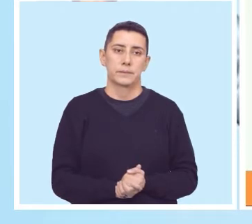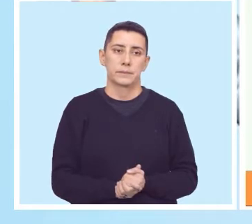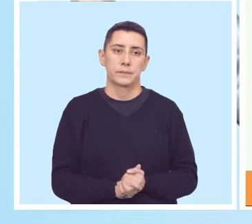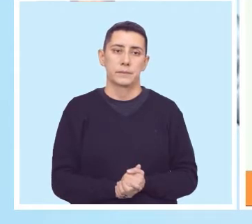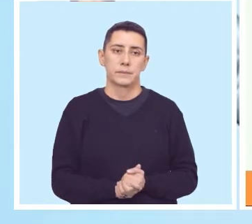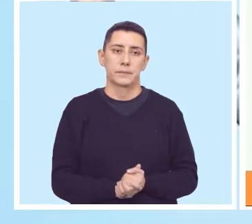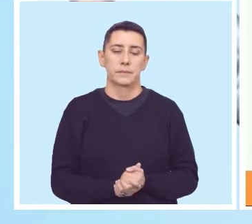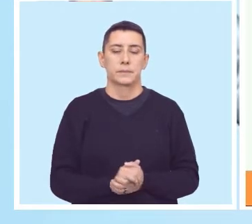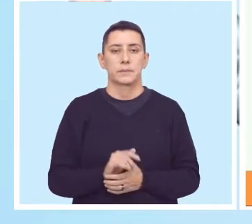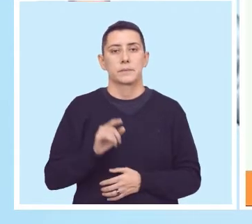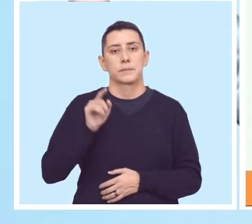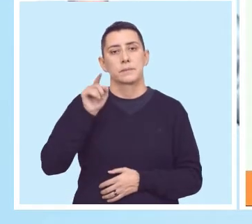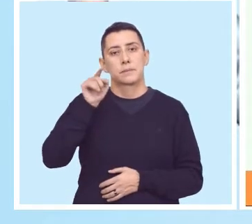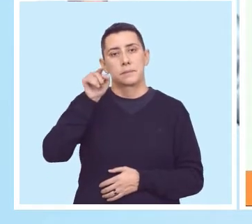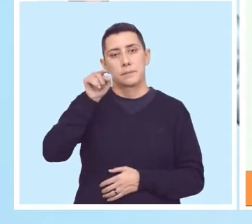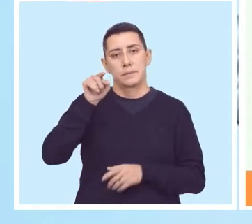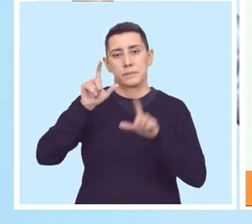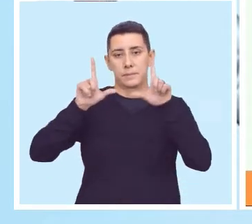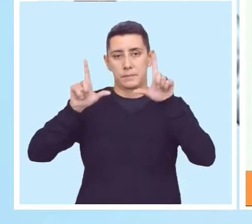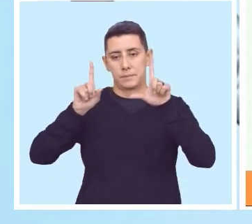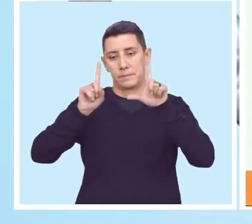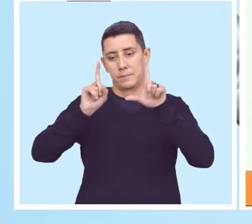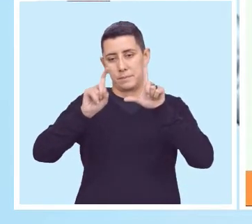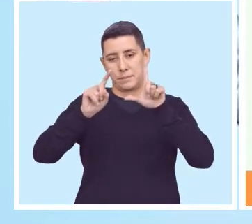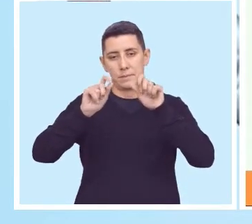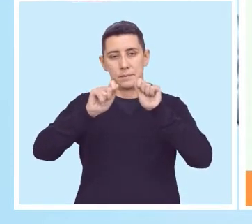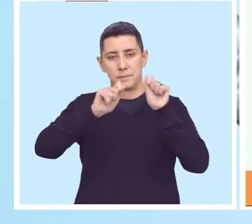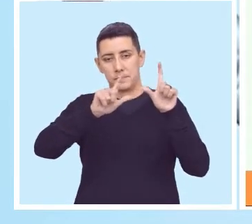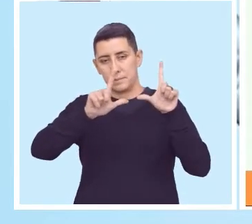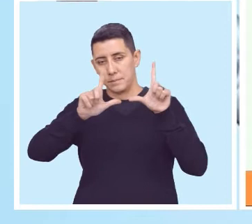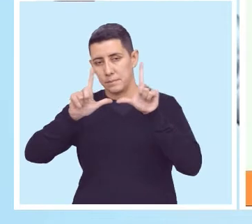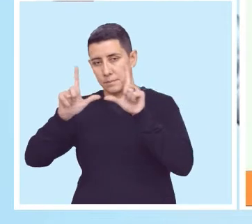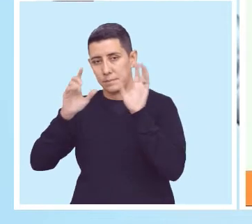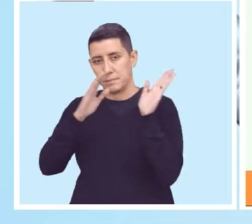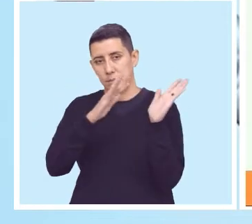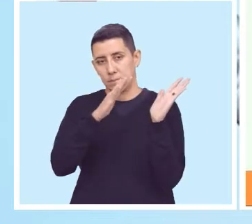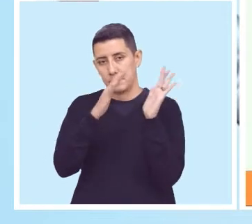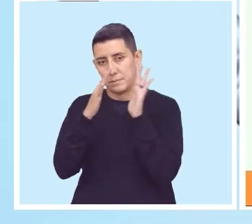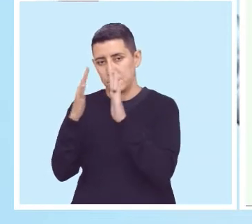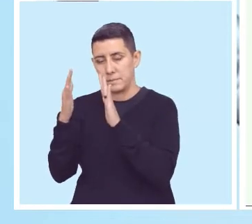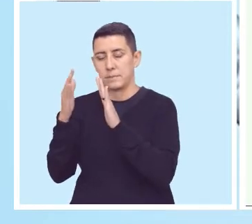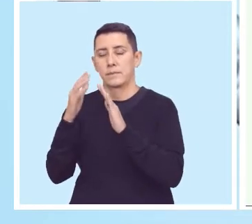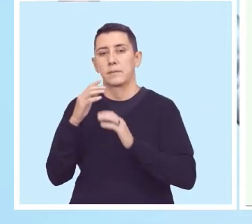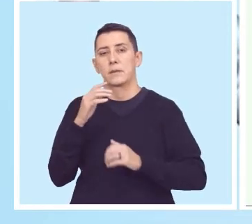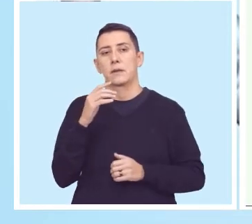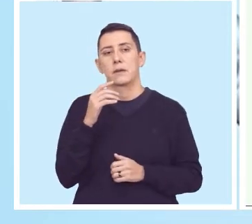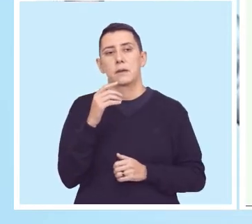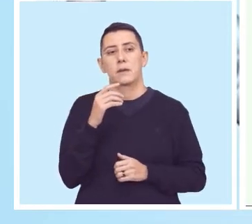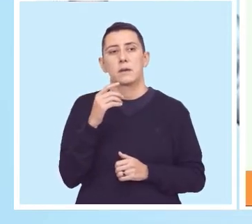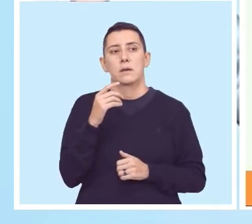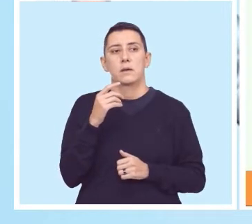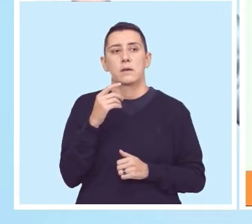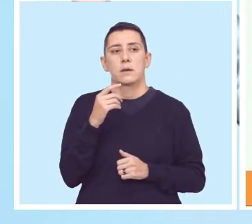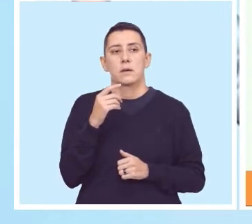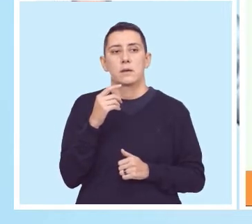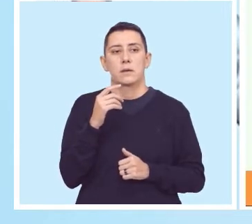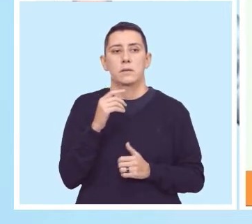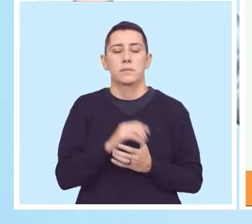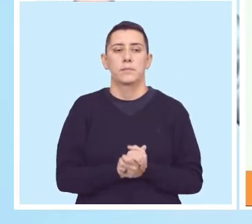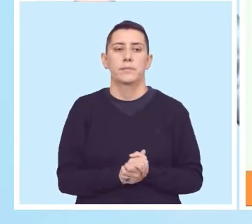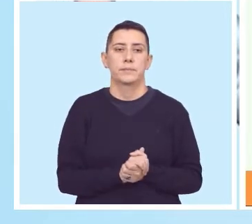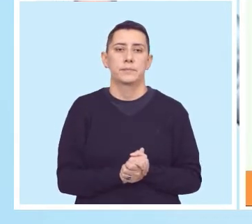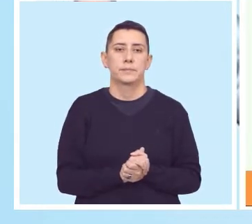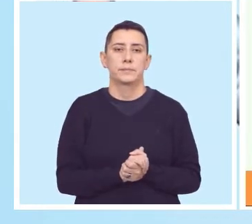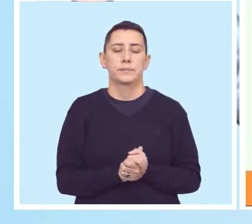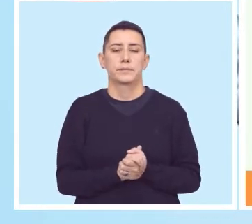e aqui, para a gente encerrar essa nossa primeira interação,